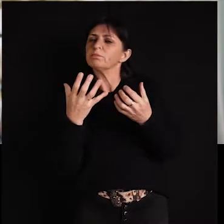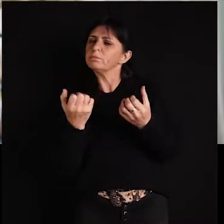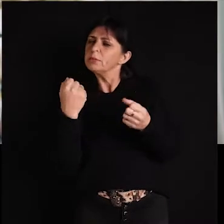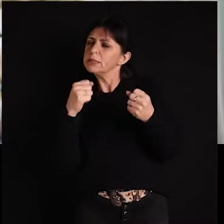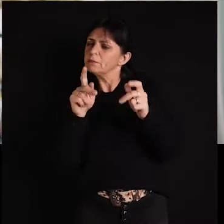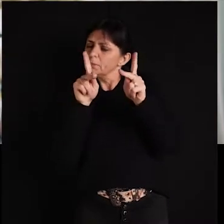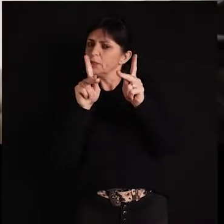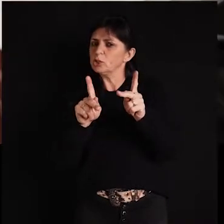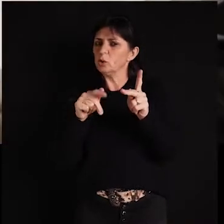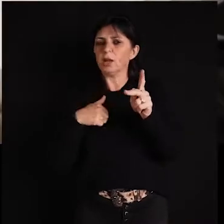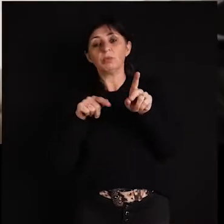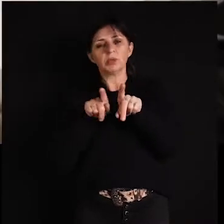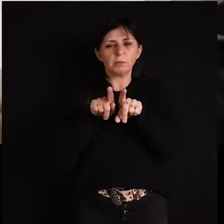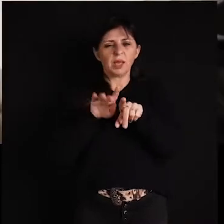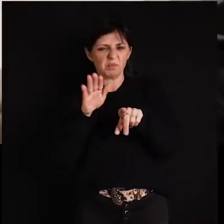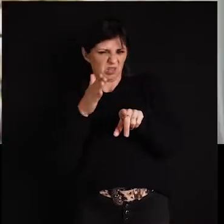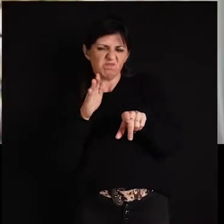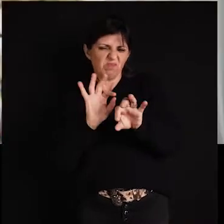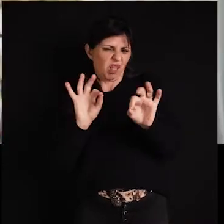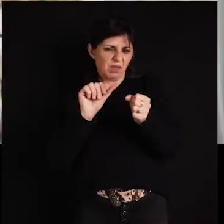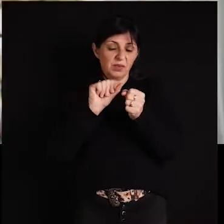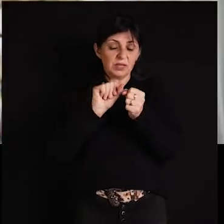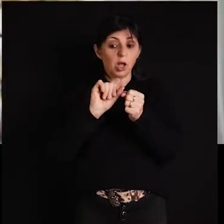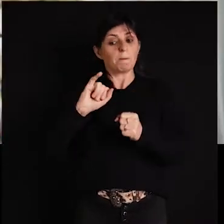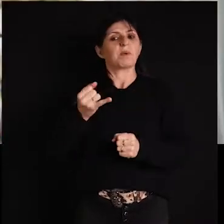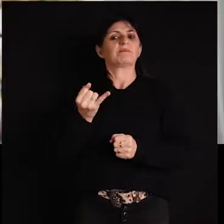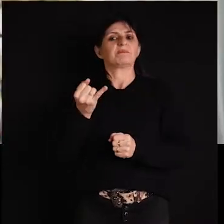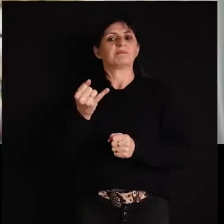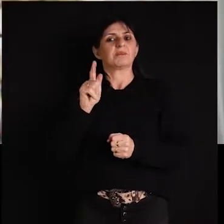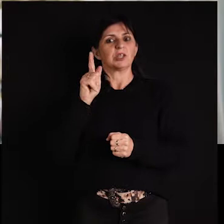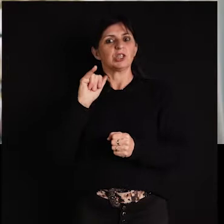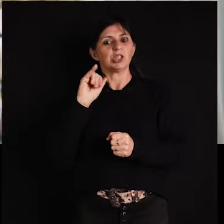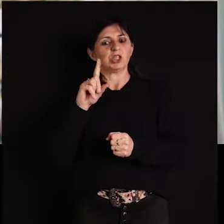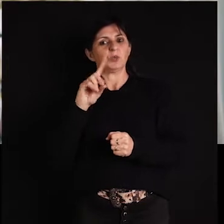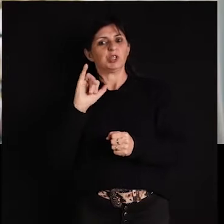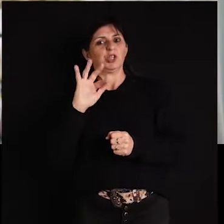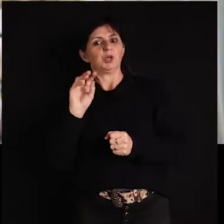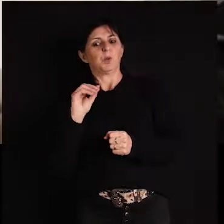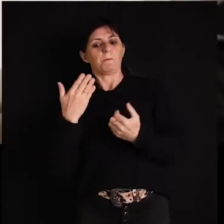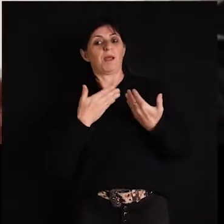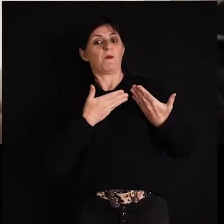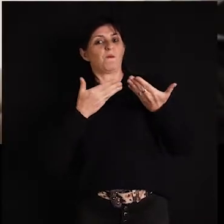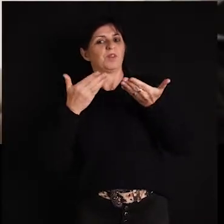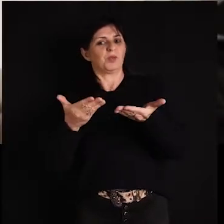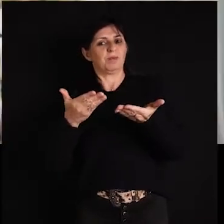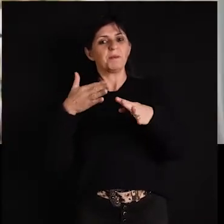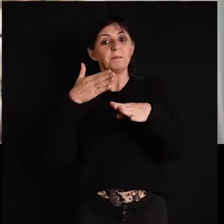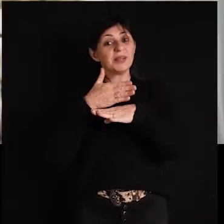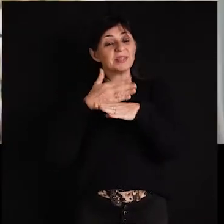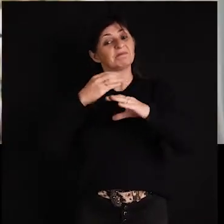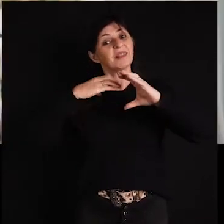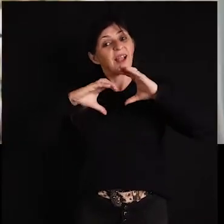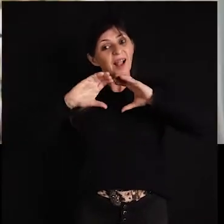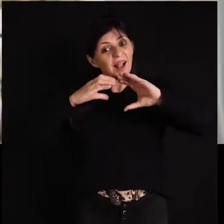eu também estava meio disponível na época, e ele aproveitou e me convidou para entrar cantando e fazendo